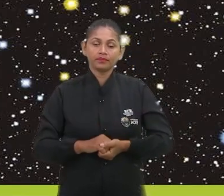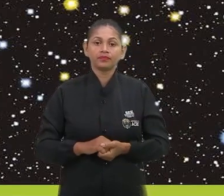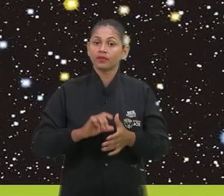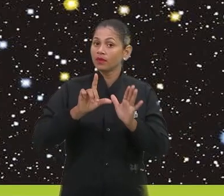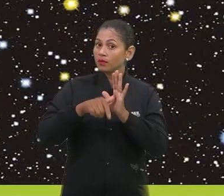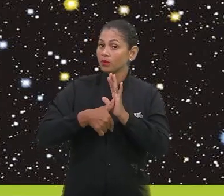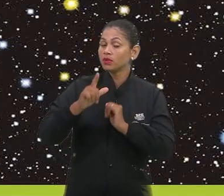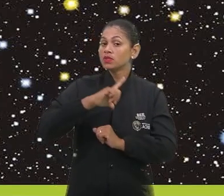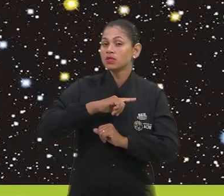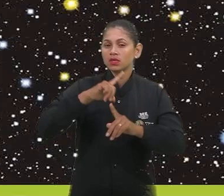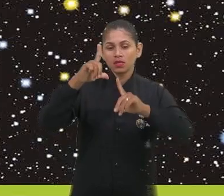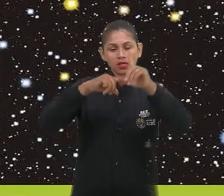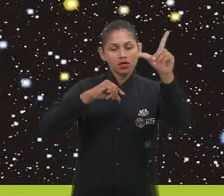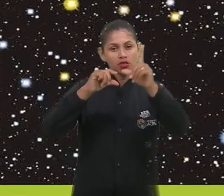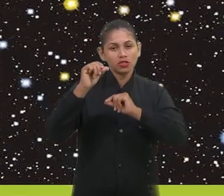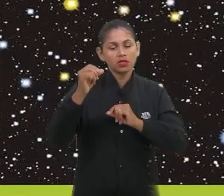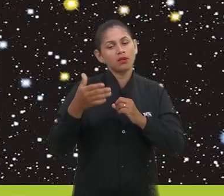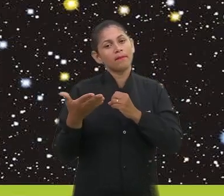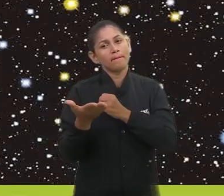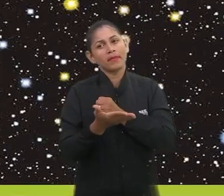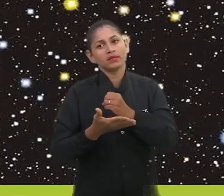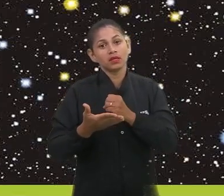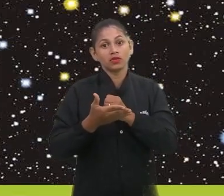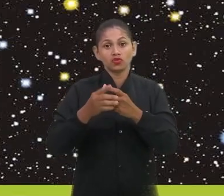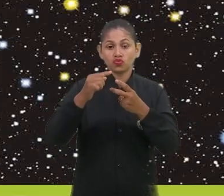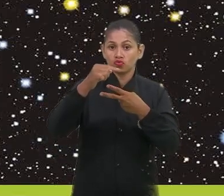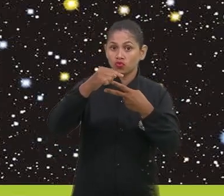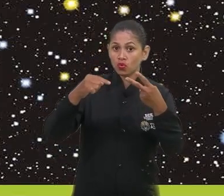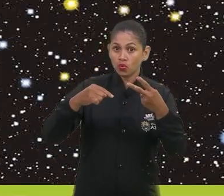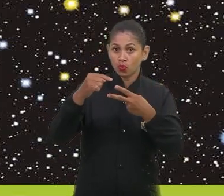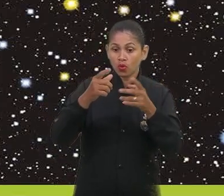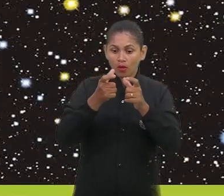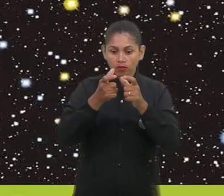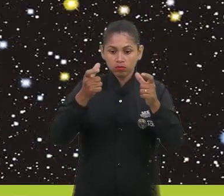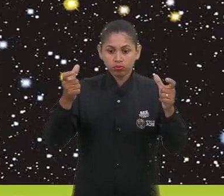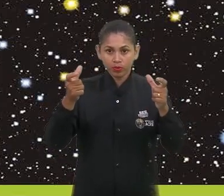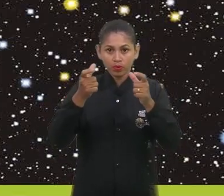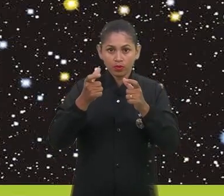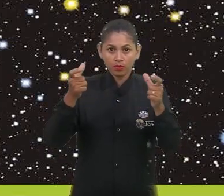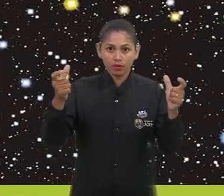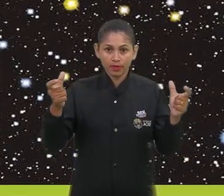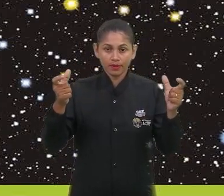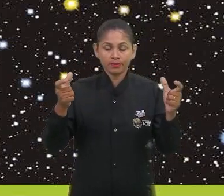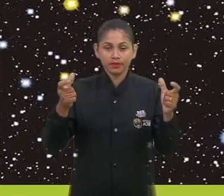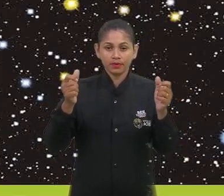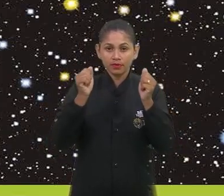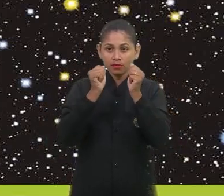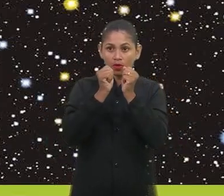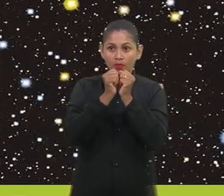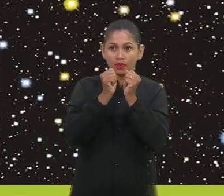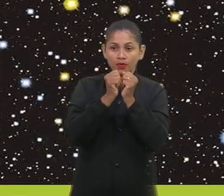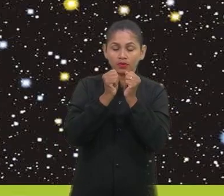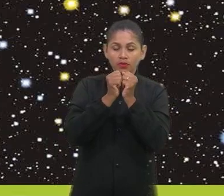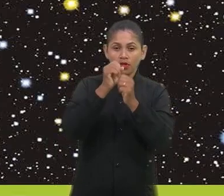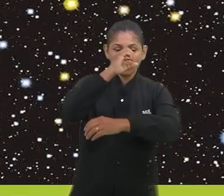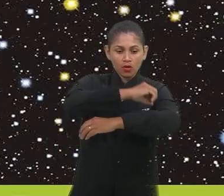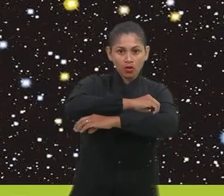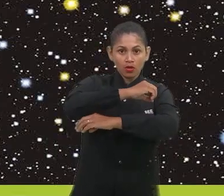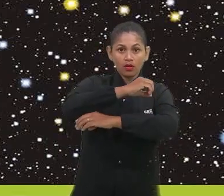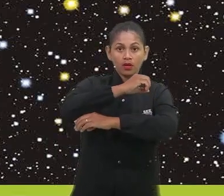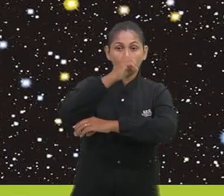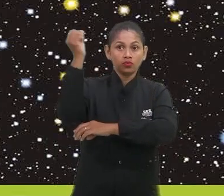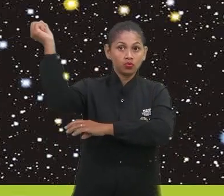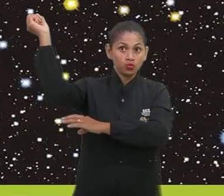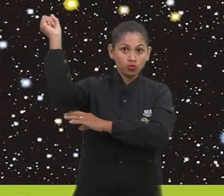que vão ser basicamente de dois tamanhos. Aquelas estrelas que se aproximam do tamanho do Sol são